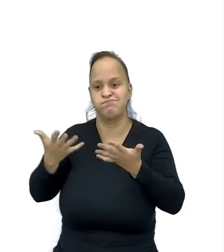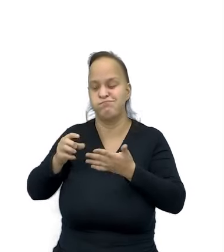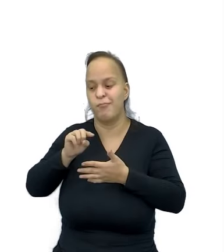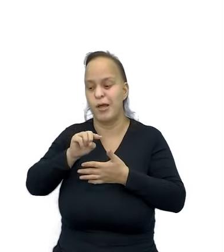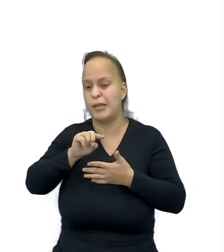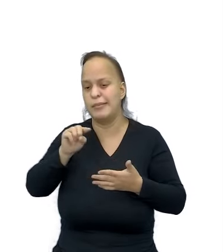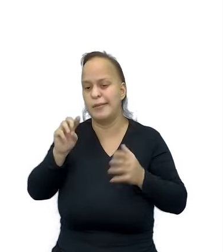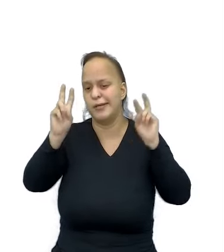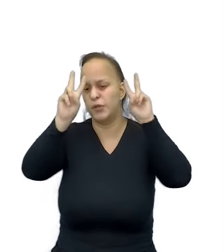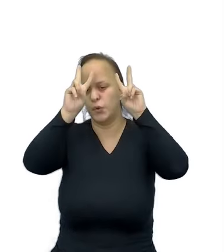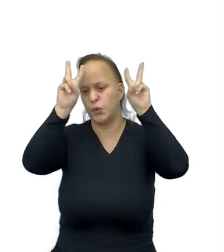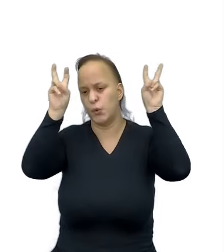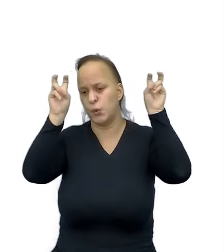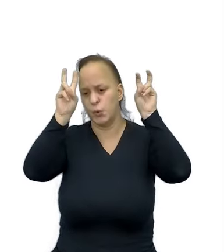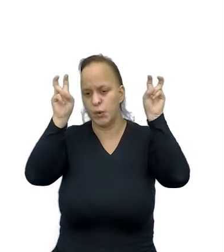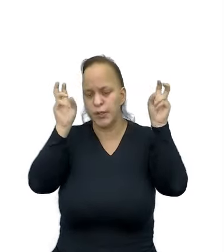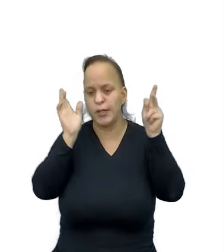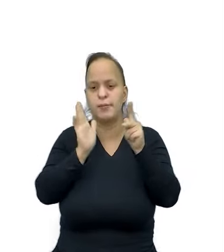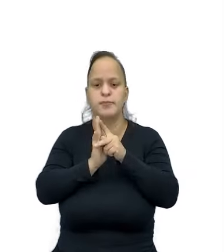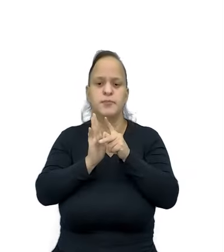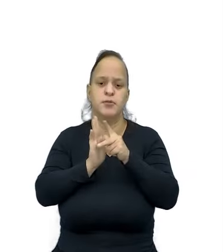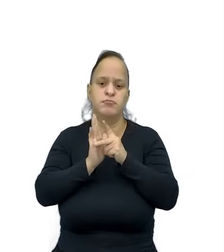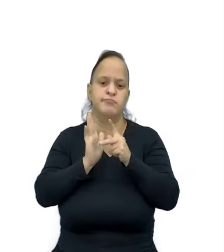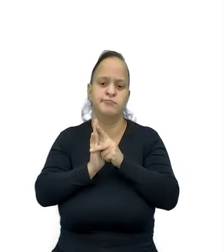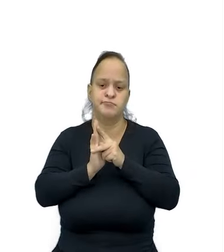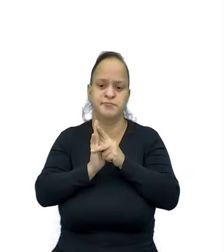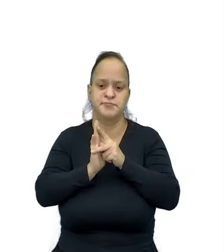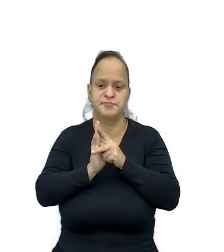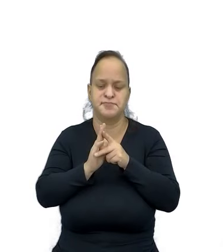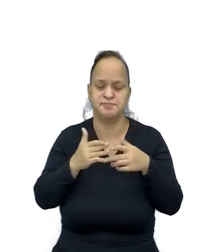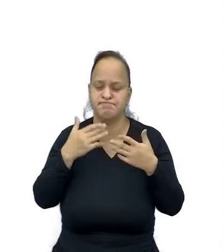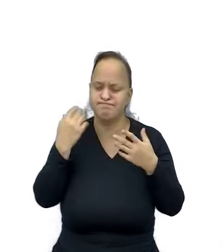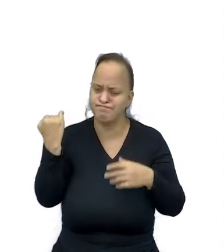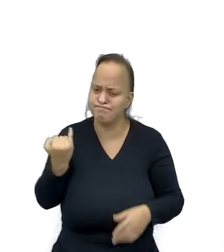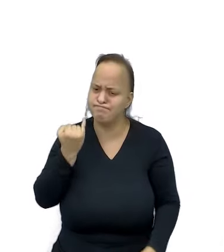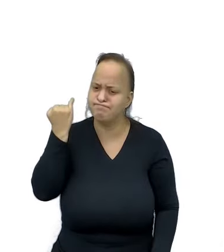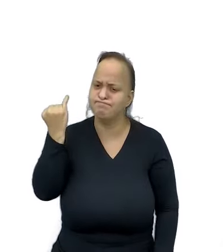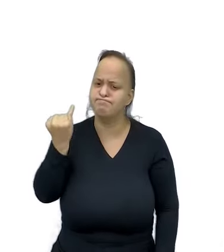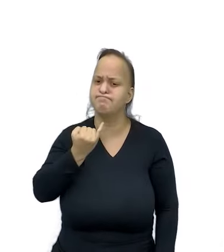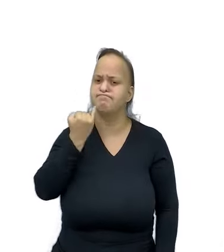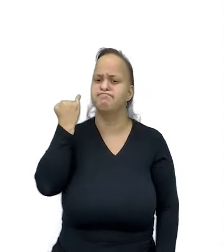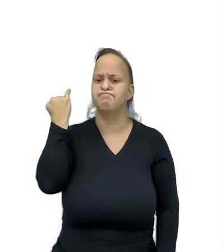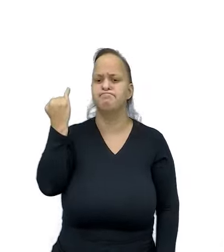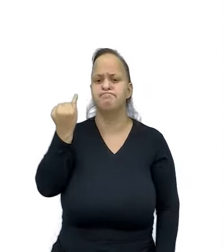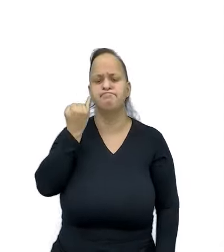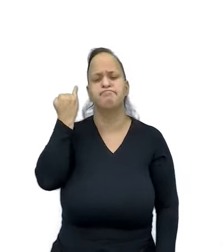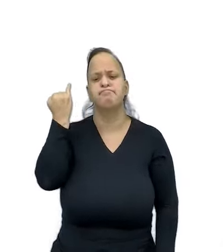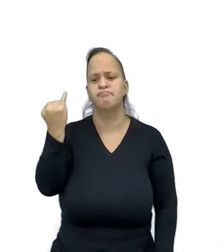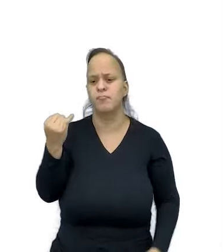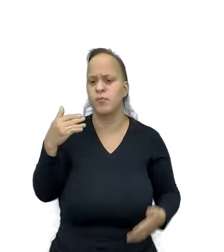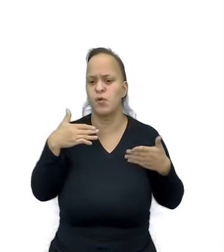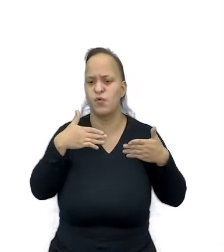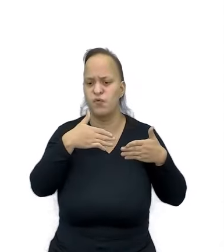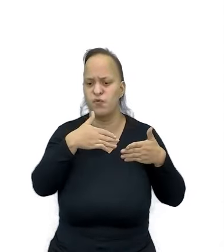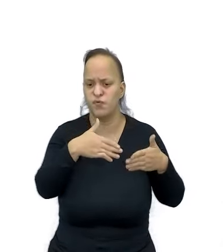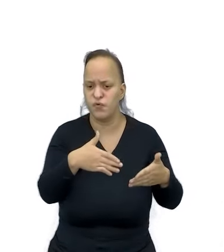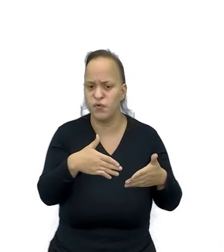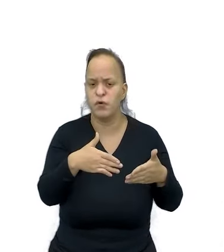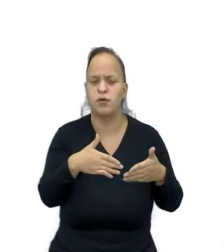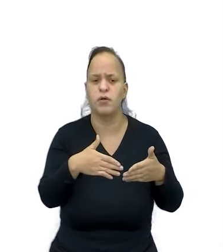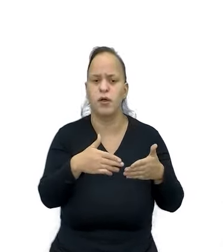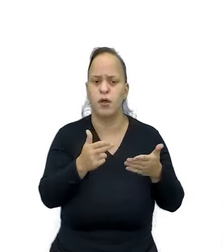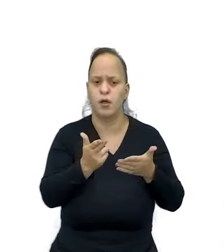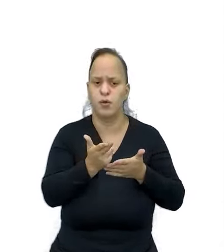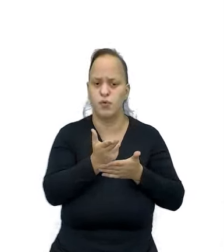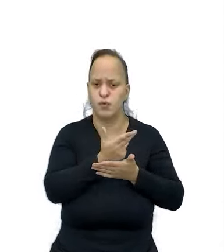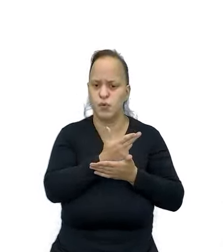alguma questão, né, do autor. Então, é importantíssimo trabalhar essa questão no texto, dentro desse gênero textual,